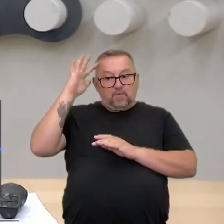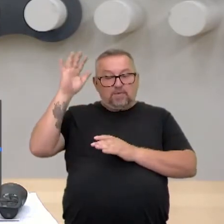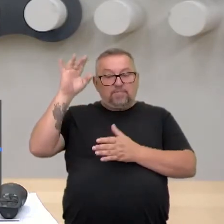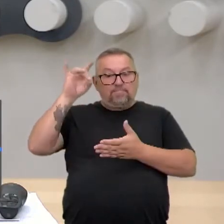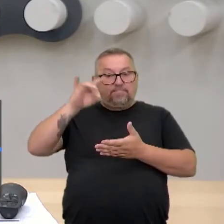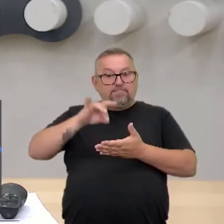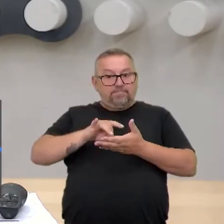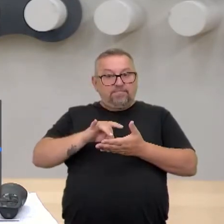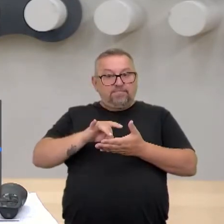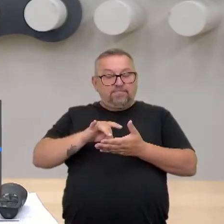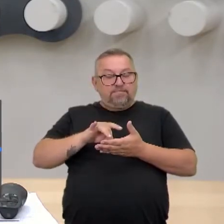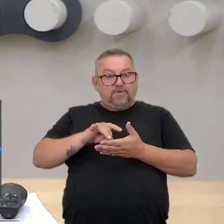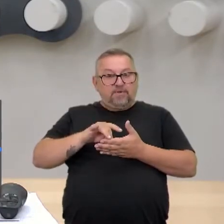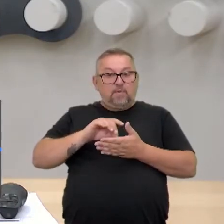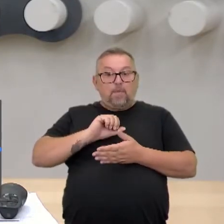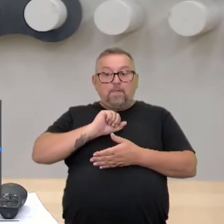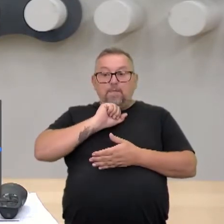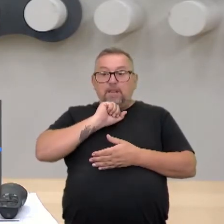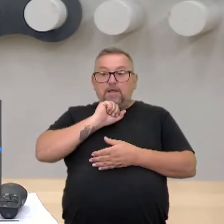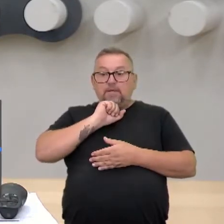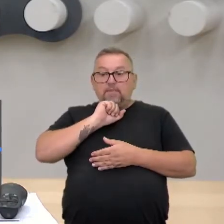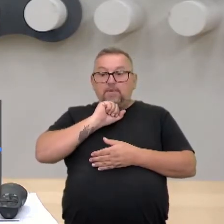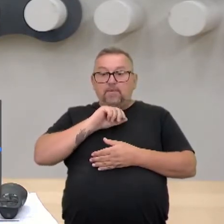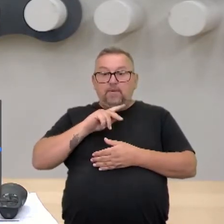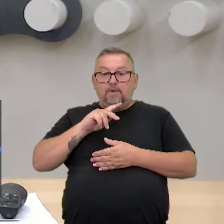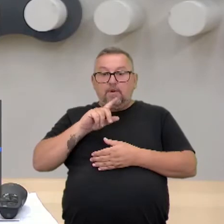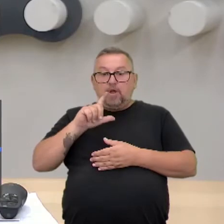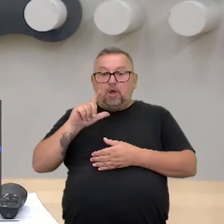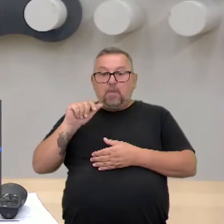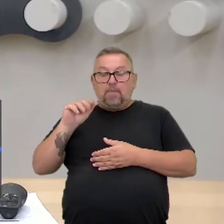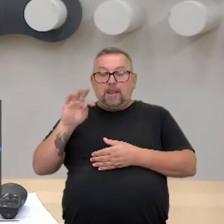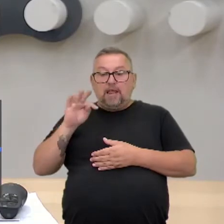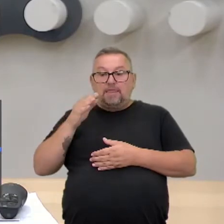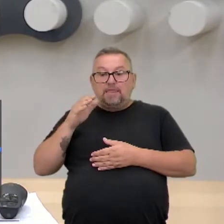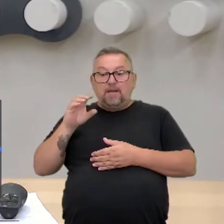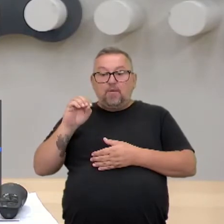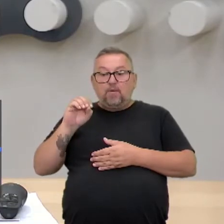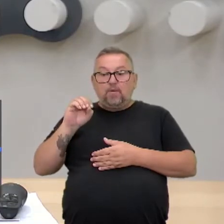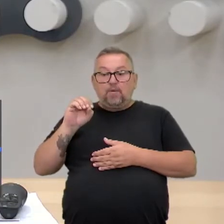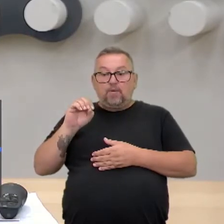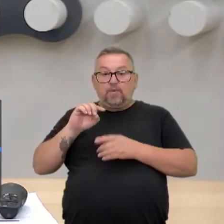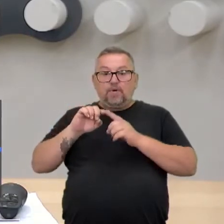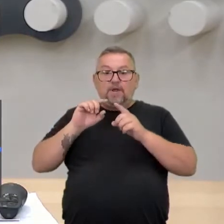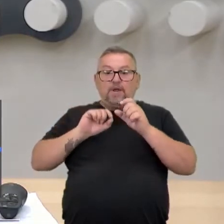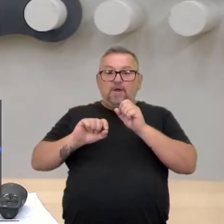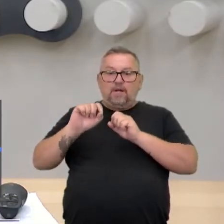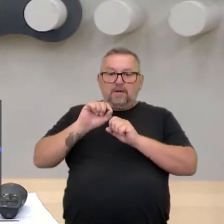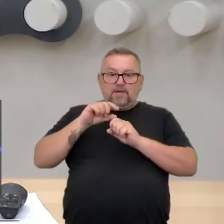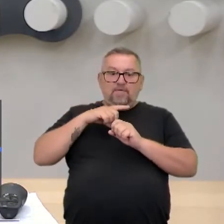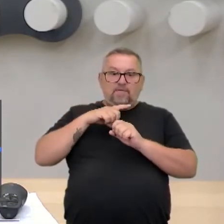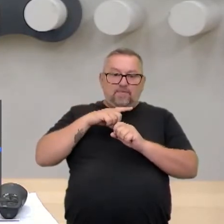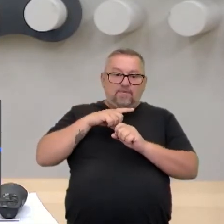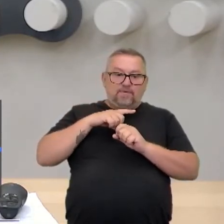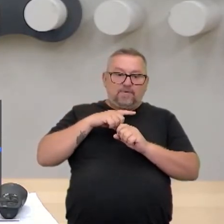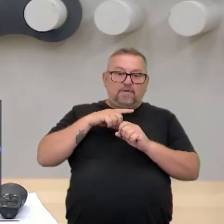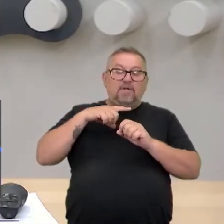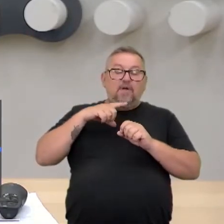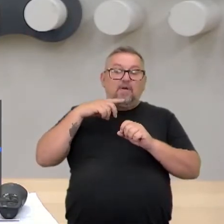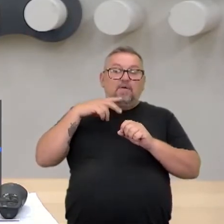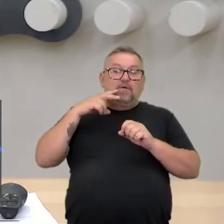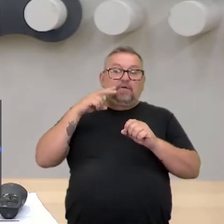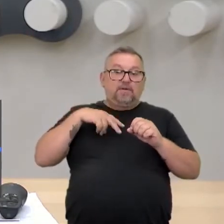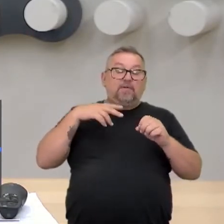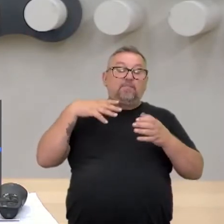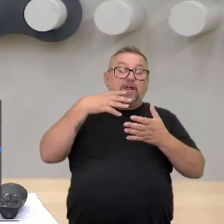Idealista do Platão o racionalismo enquanto corrente filosófica é uma corrente que foi beber na